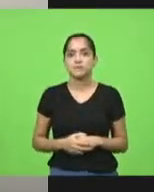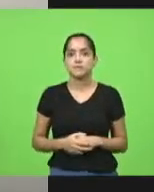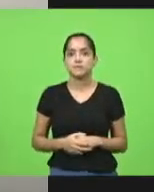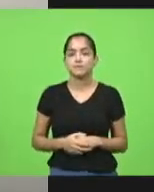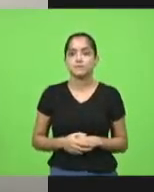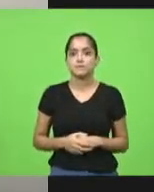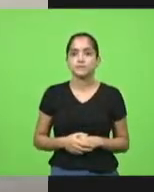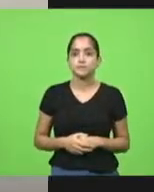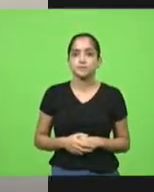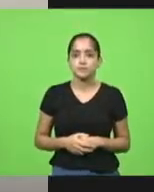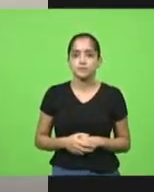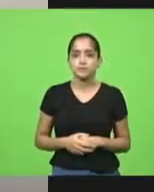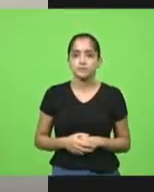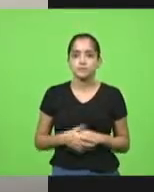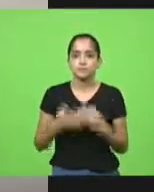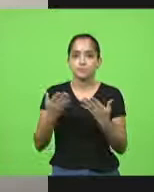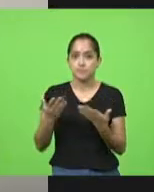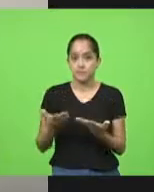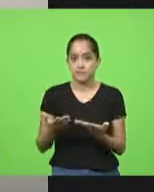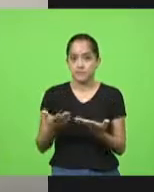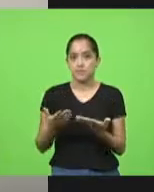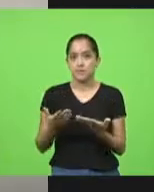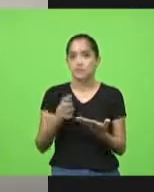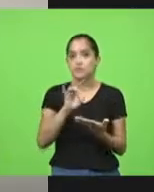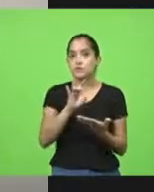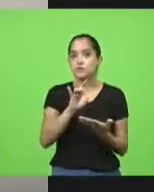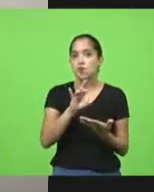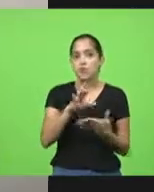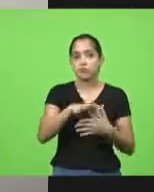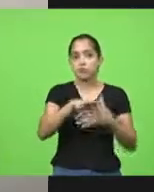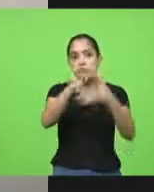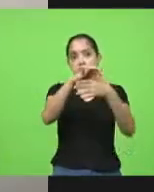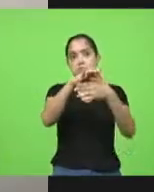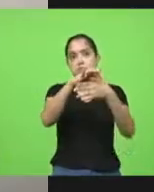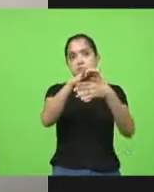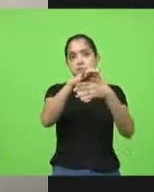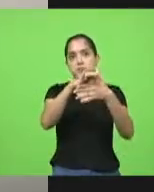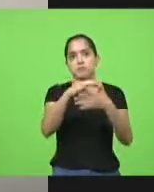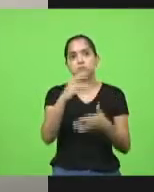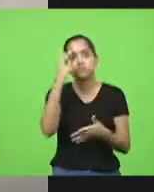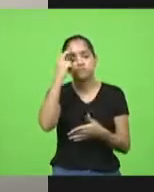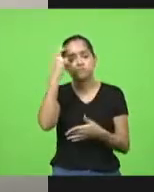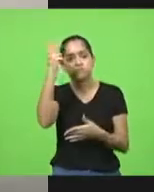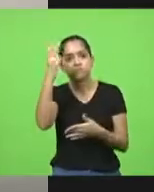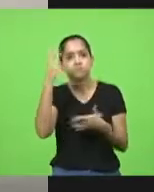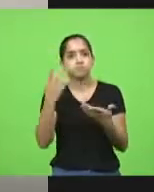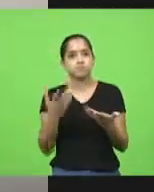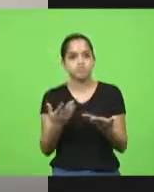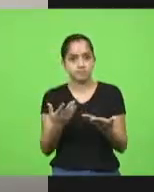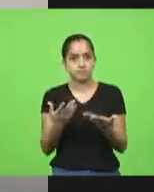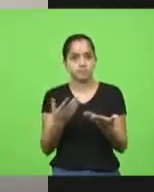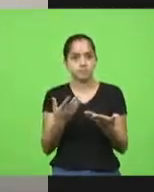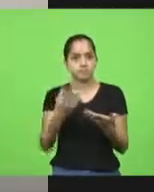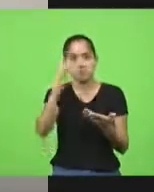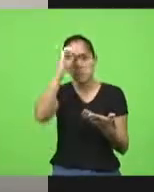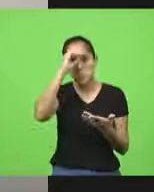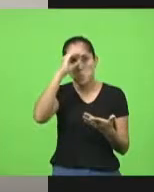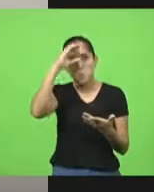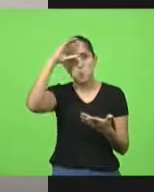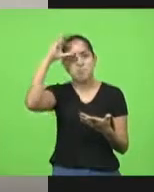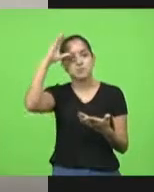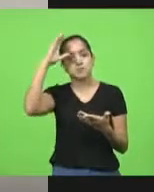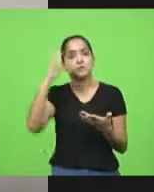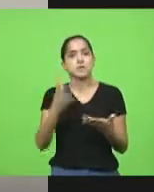Ele não foi somente uma liderança culta, dotada de um conhecimento